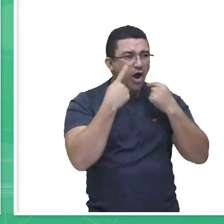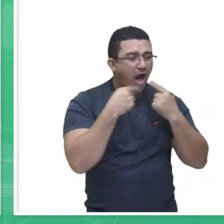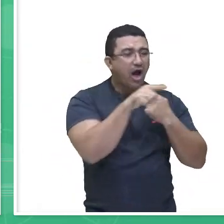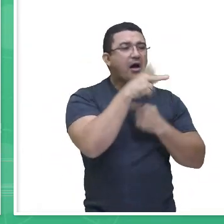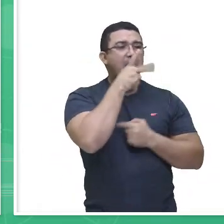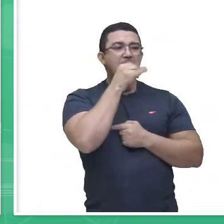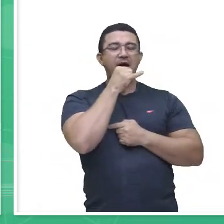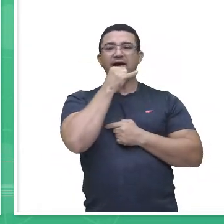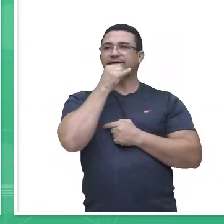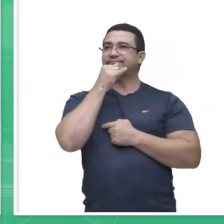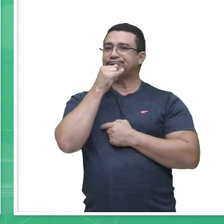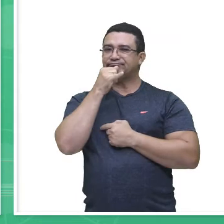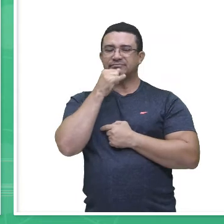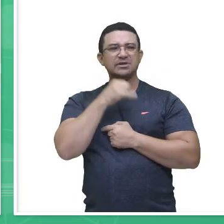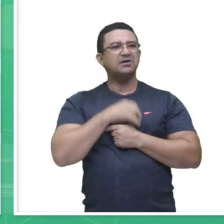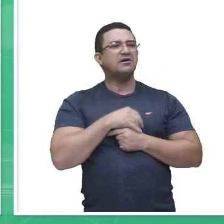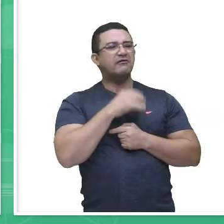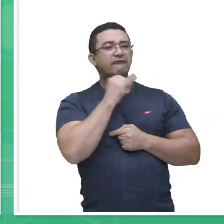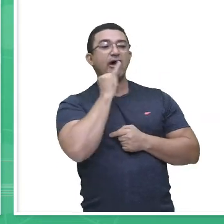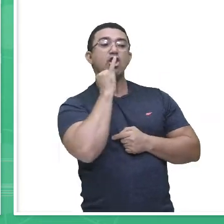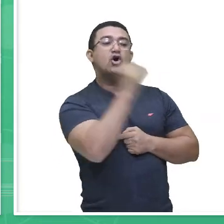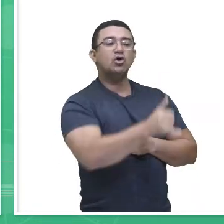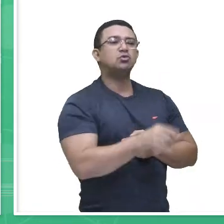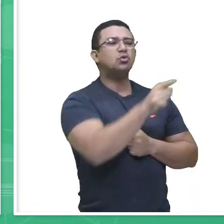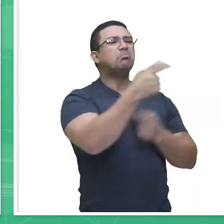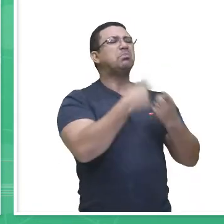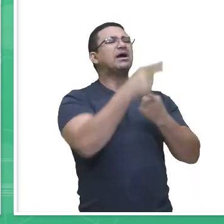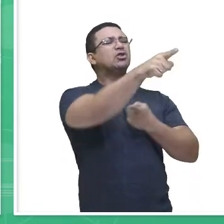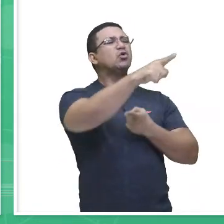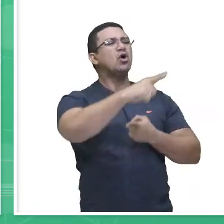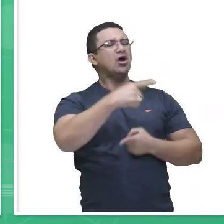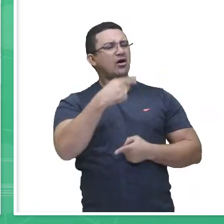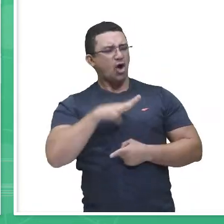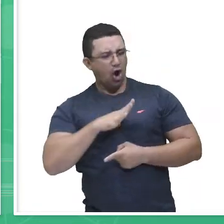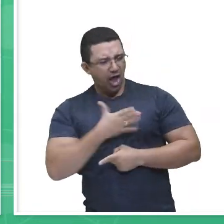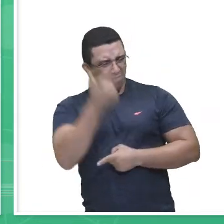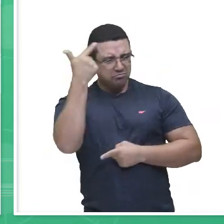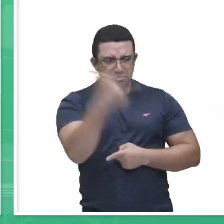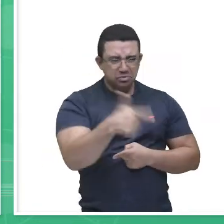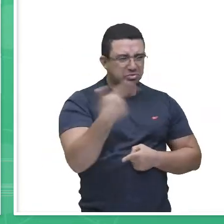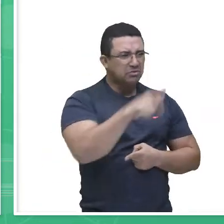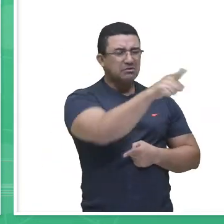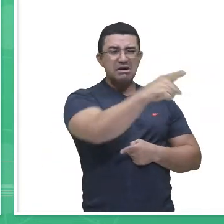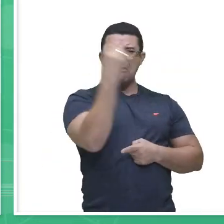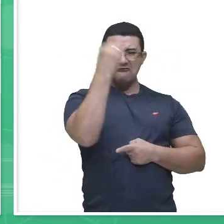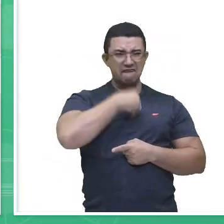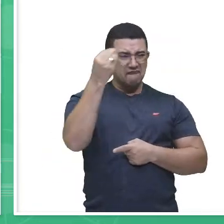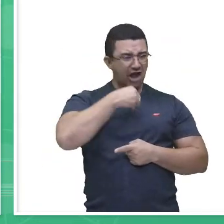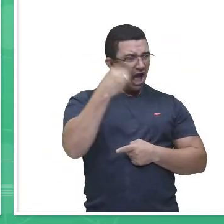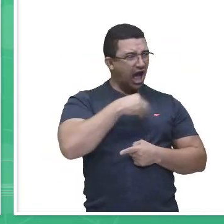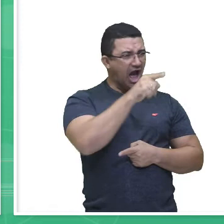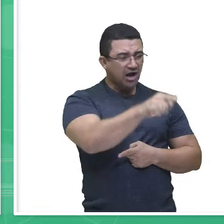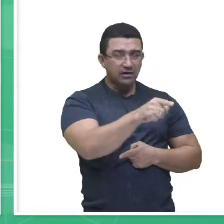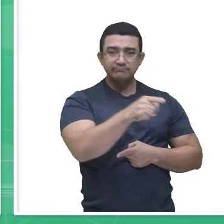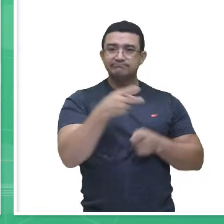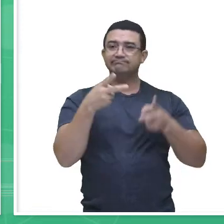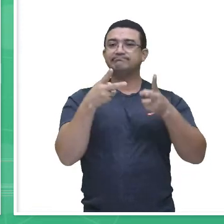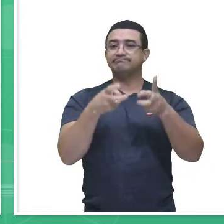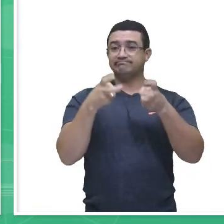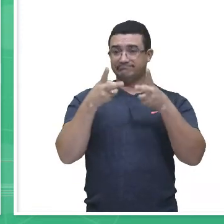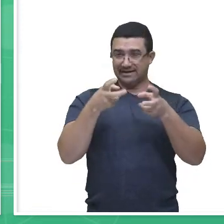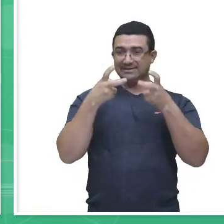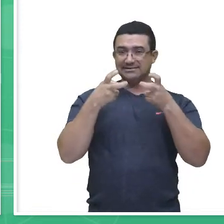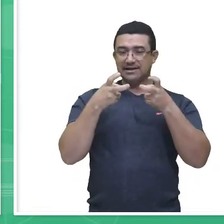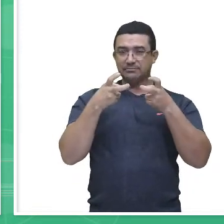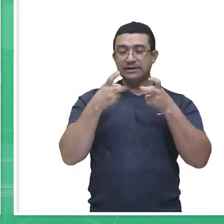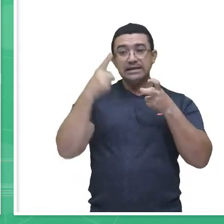ele amaldiçoou o filho, porque o filho tinha sido covarde, o filho não era um corajoso. Então percebe que nós temos exatamente aí as